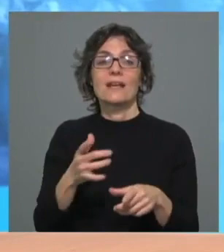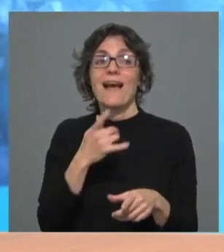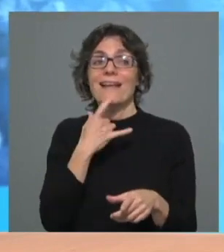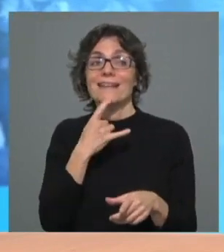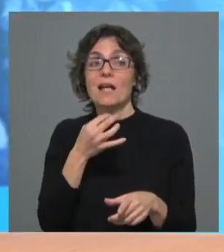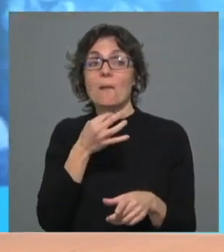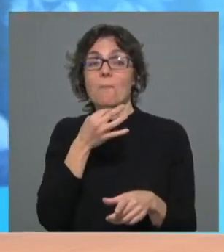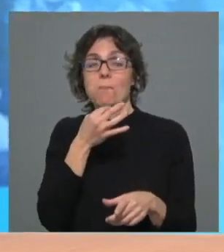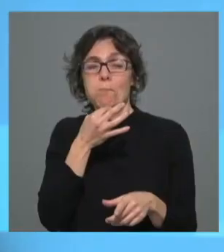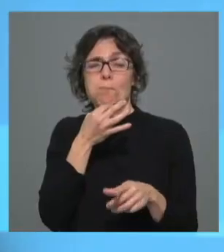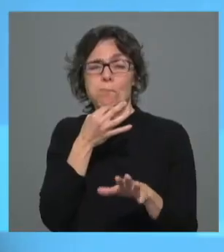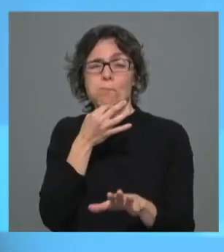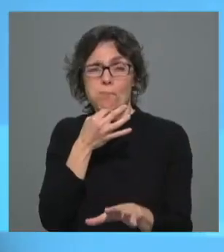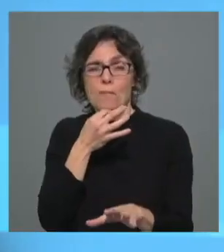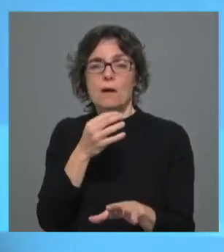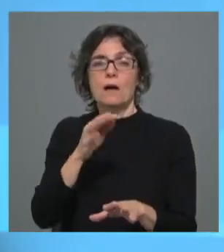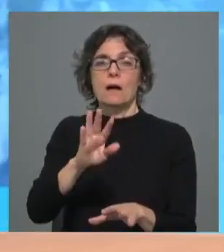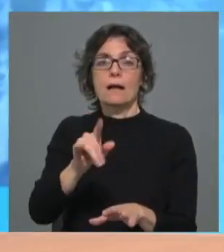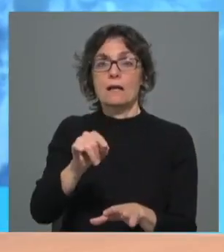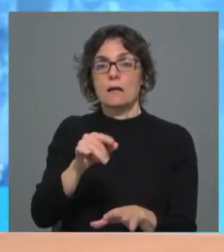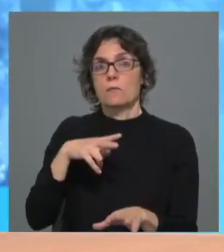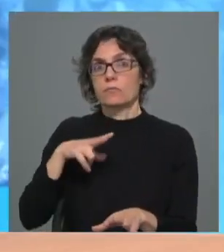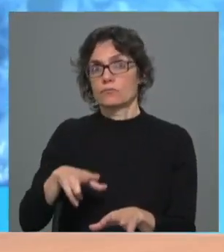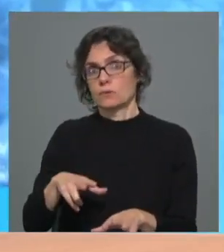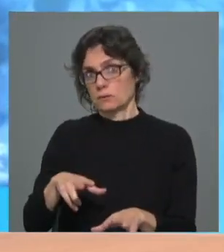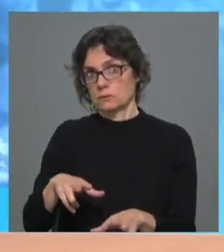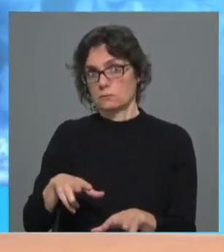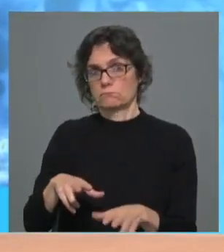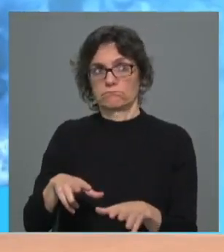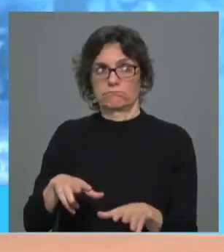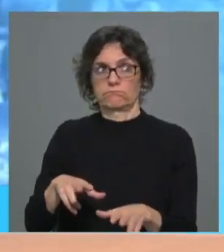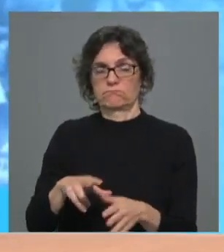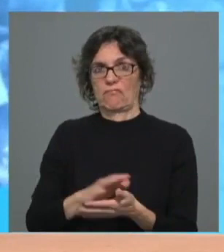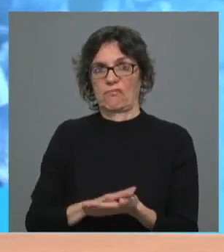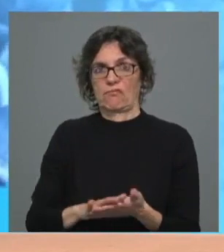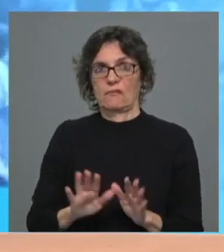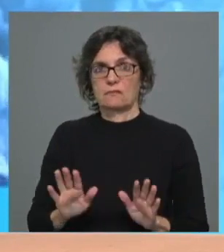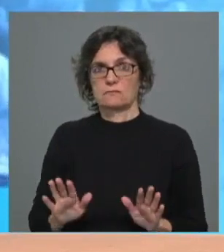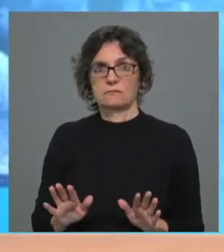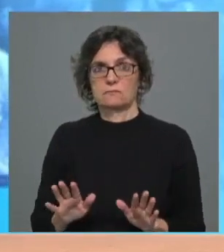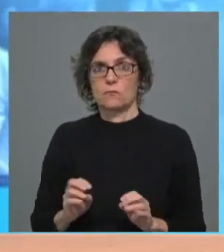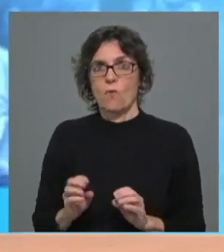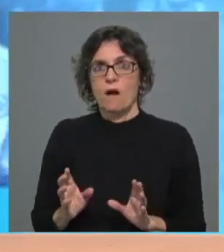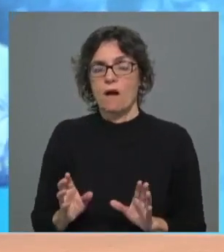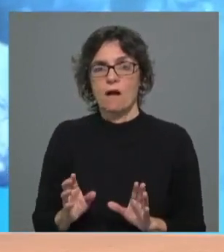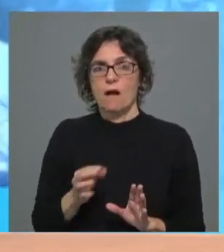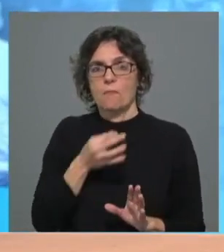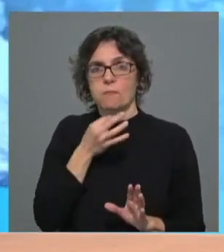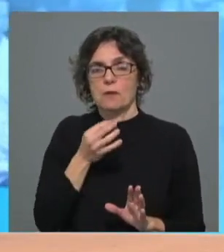inglês dificilmente e português Basicamente nada estou a pensar no domingo passado